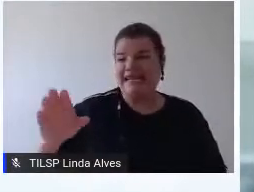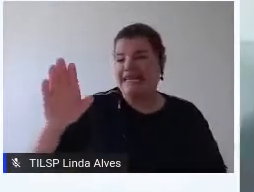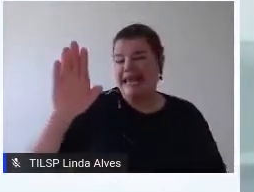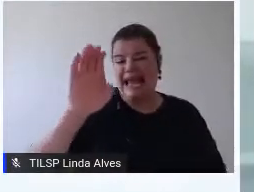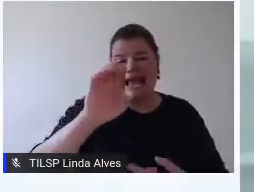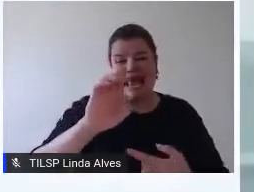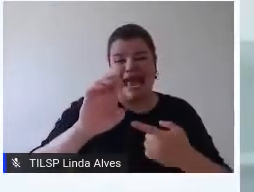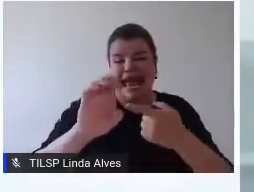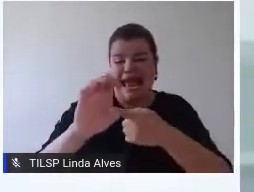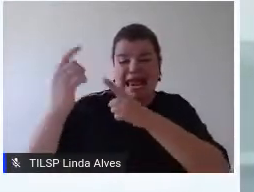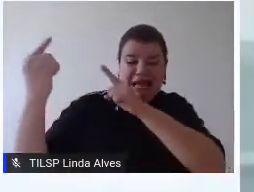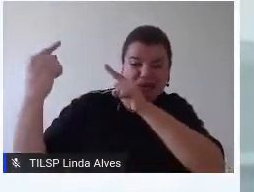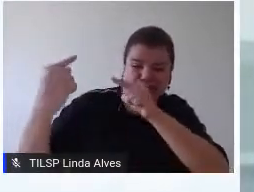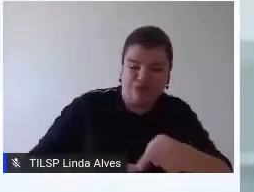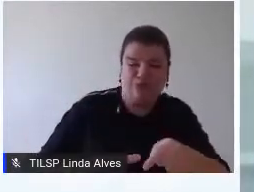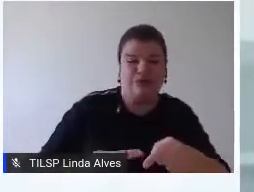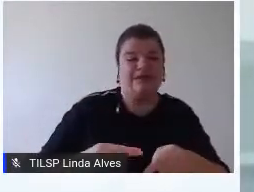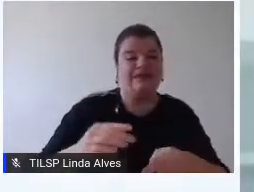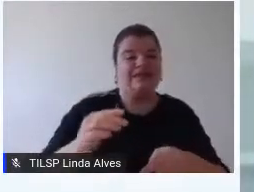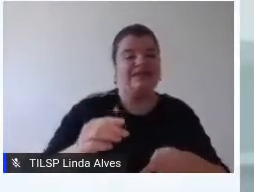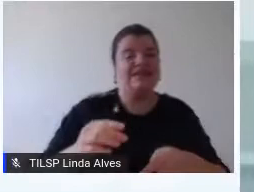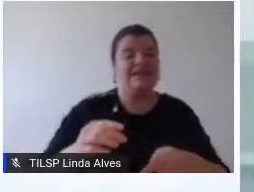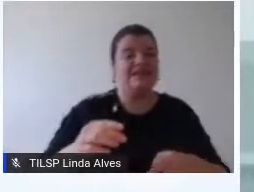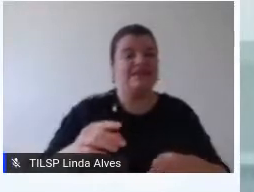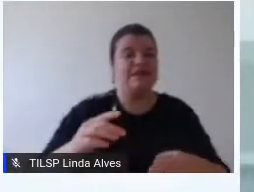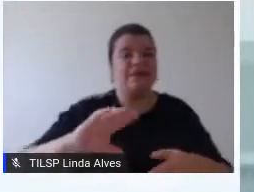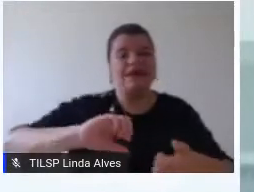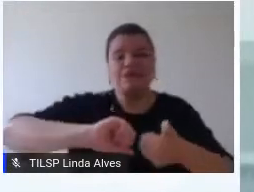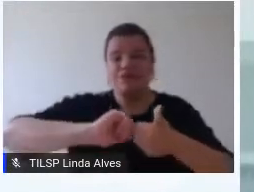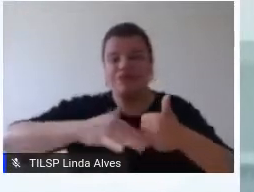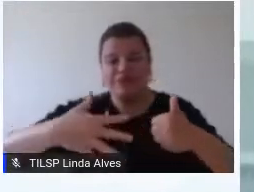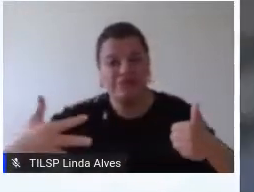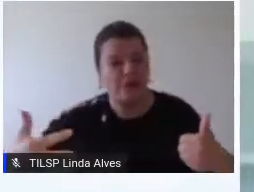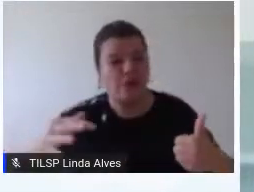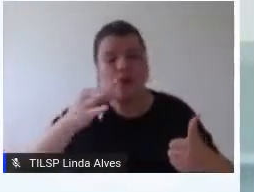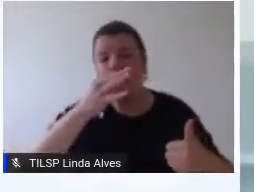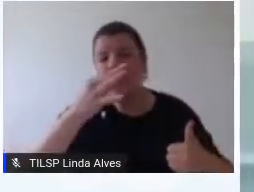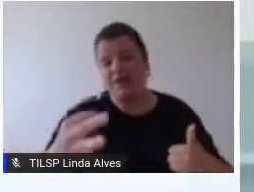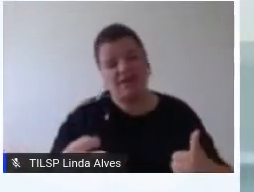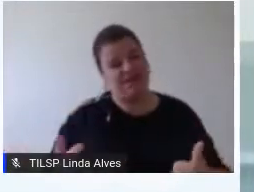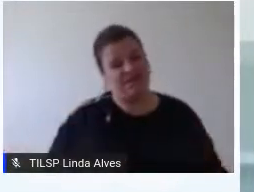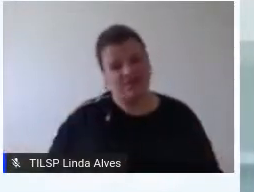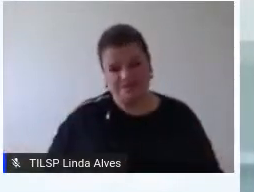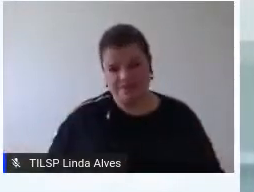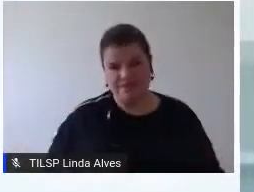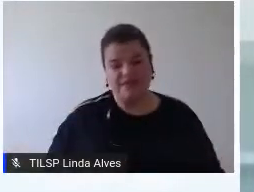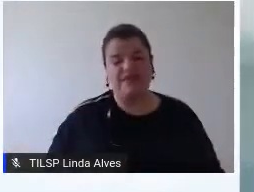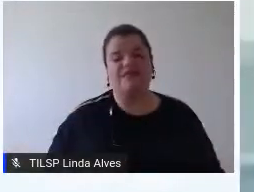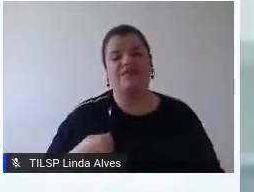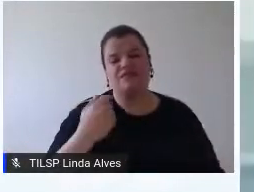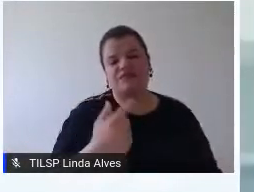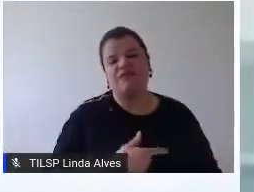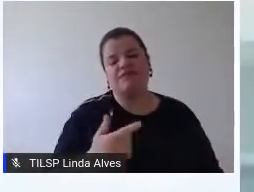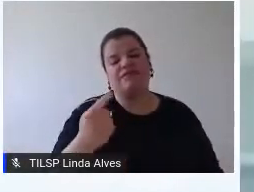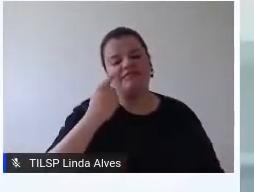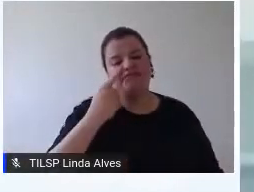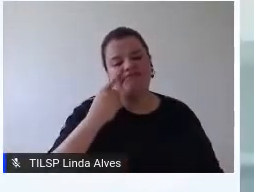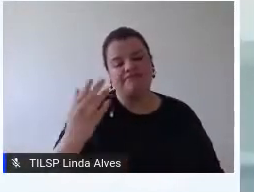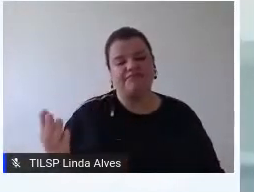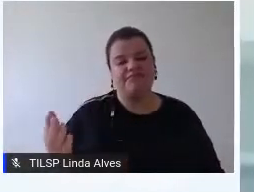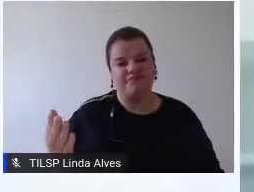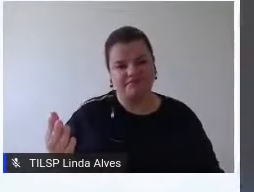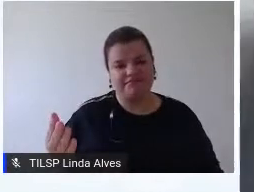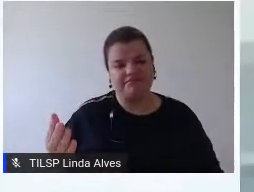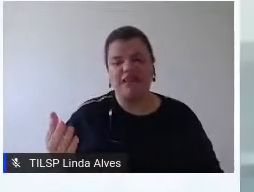que é extremamente danosa para a democracia e para as instituições. Basta lembrar que